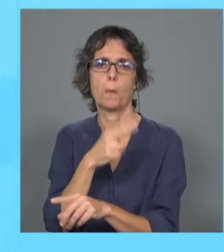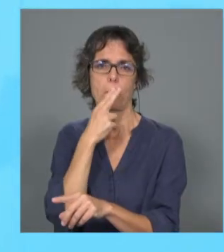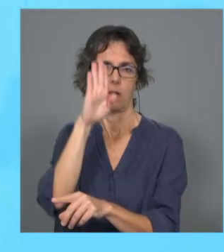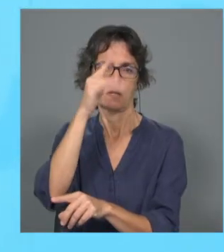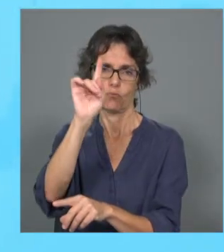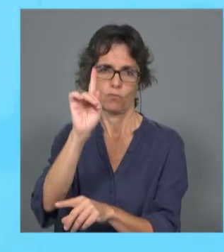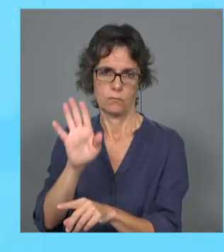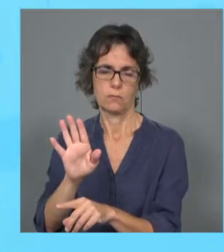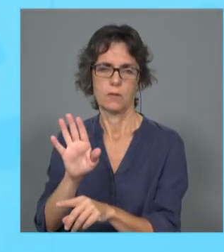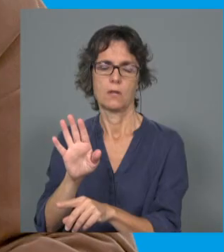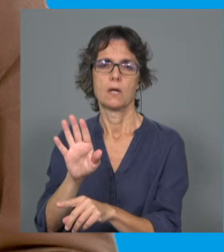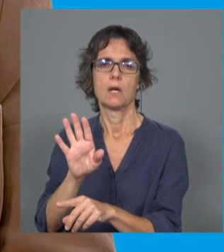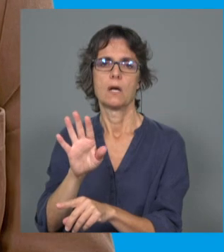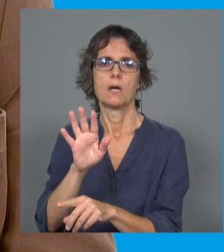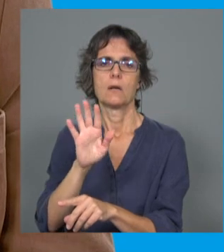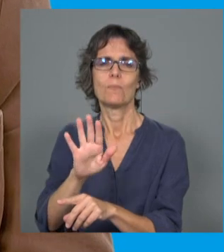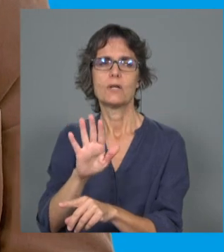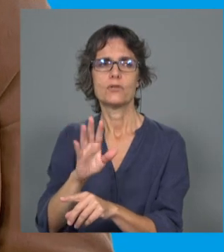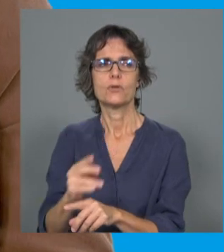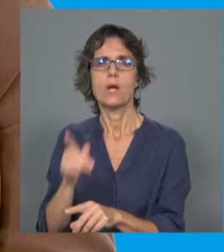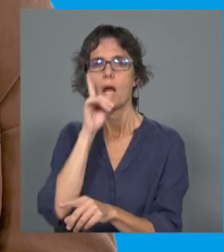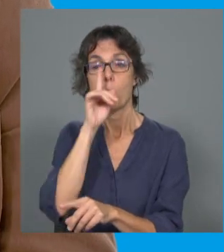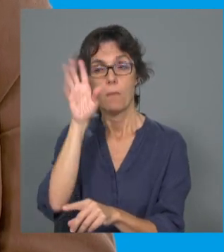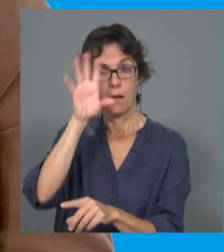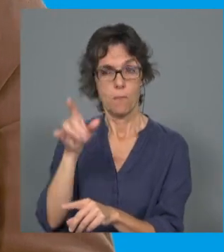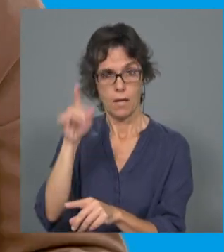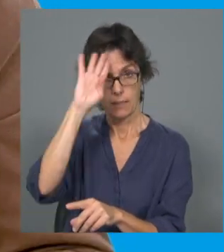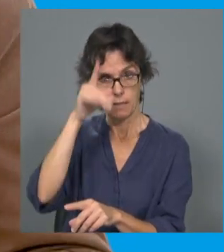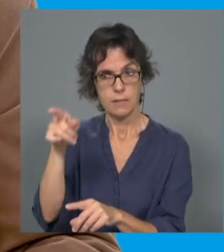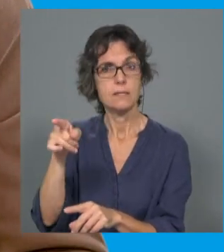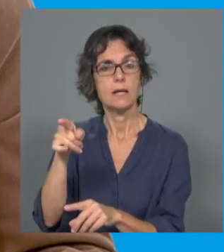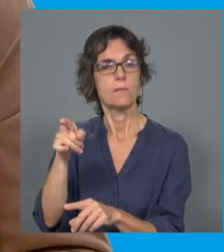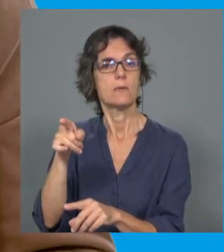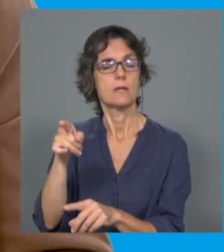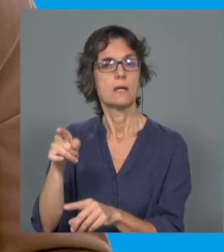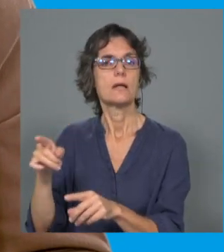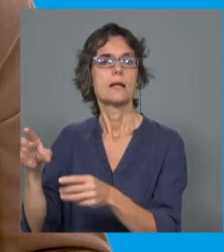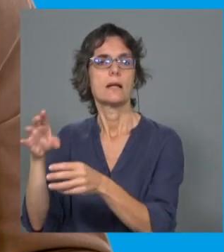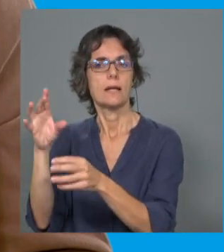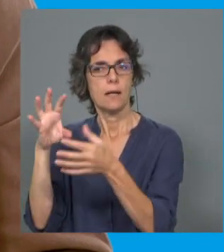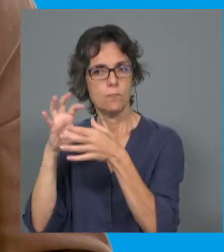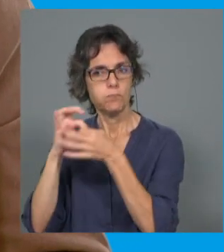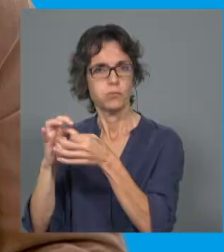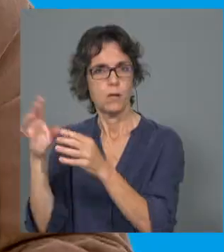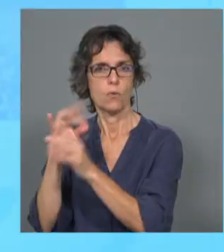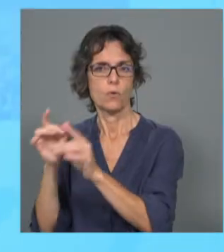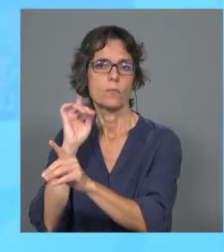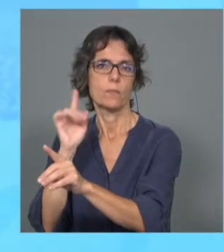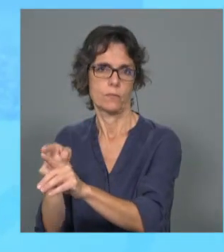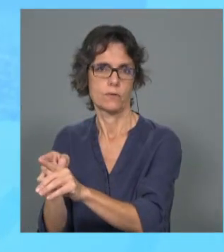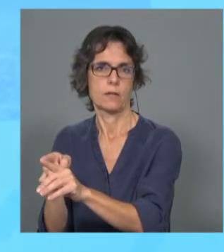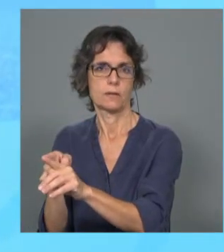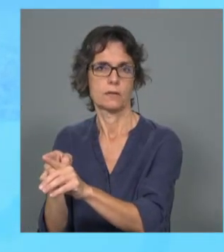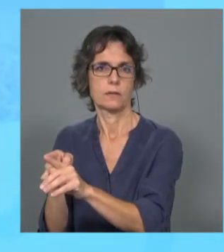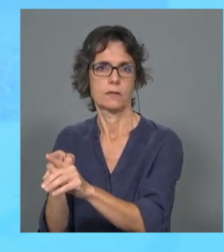eram aproximando. É uma Alemanha que sabe que não se pode desamarrar da Europa, que só pode fazer aquilo que a Europa quer, que